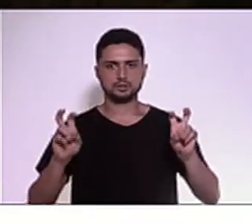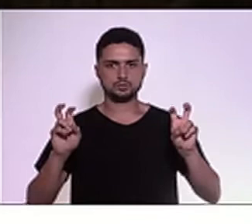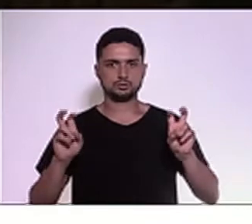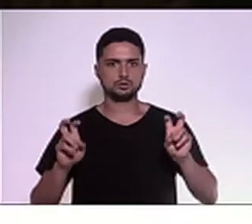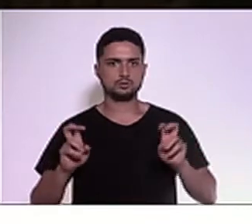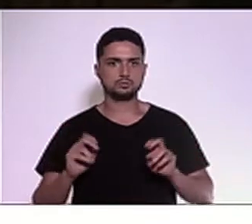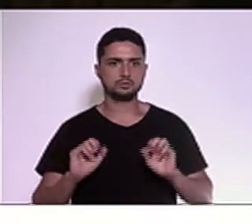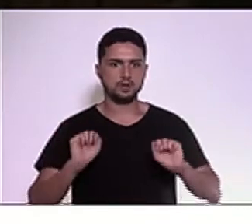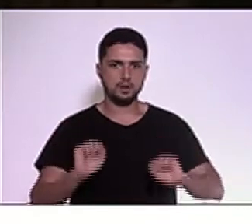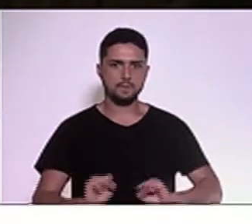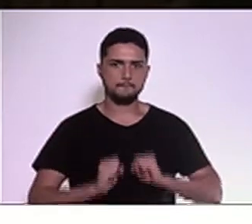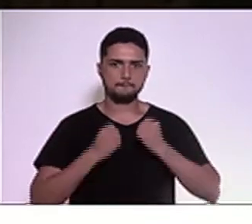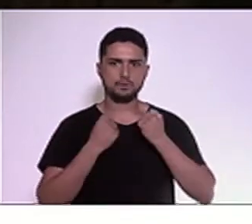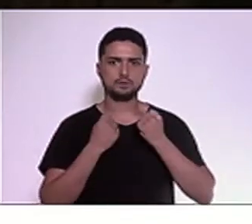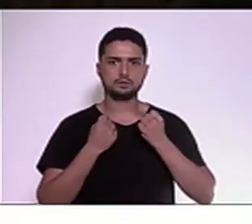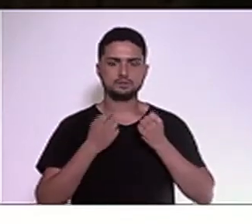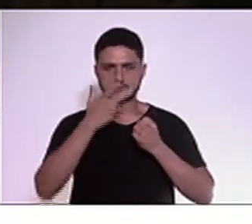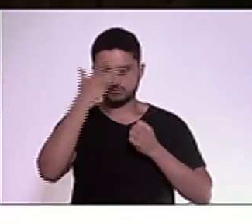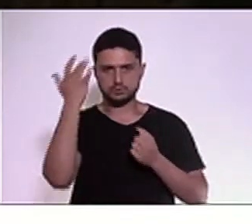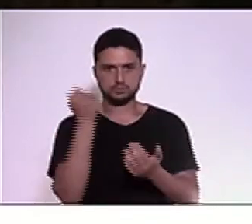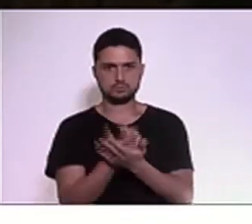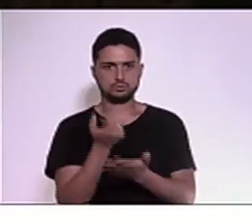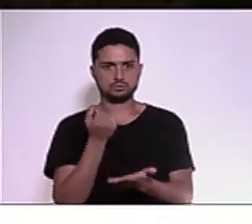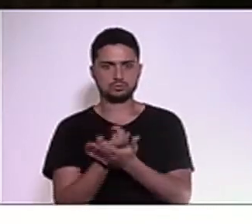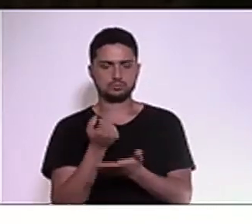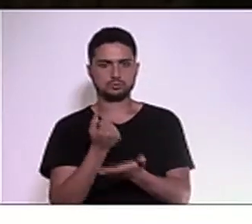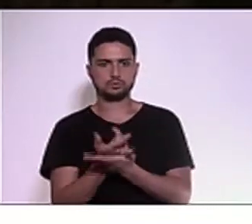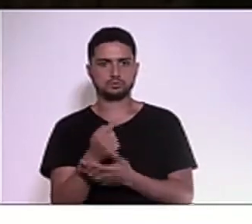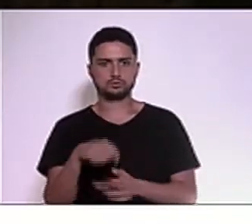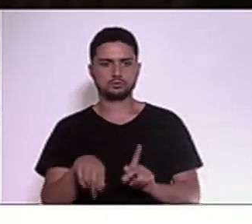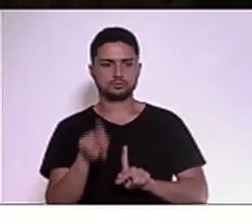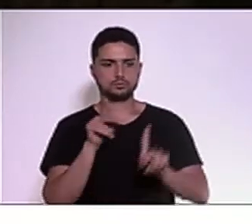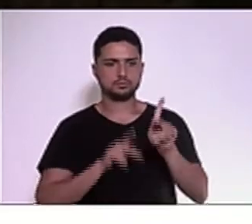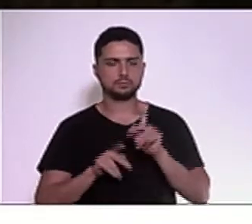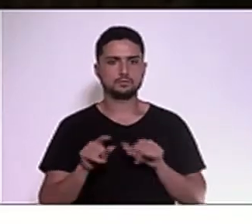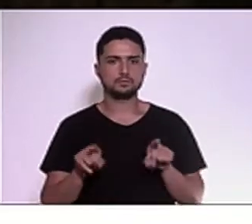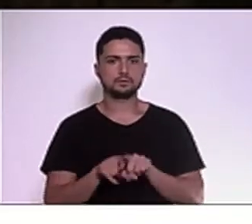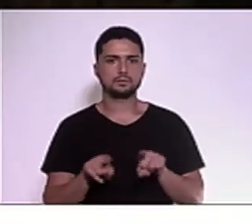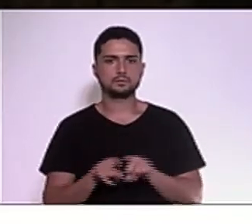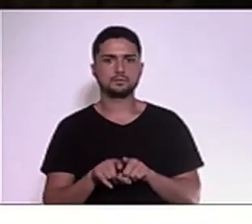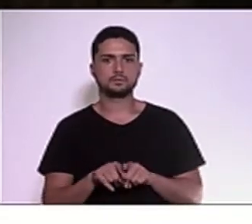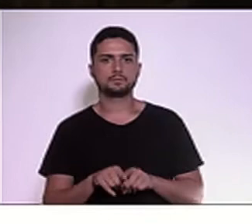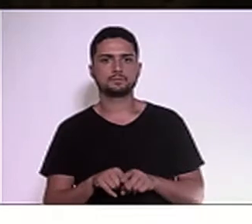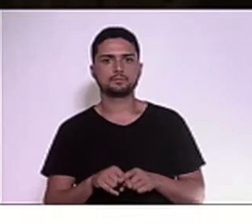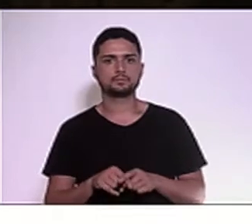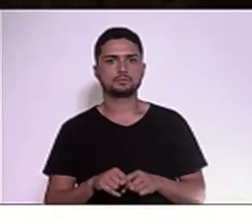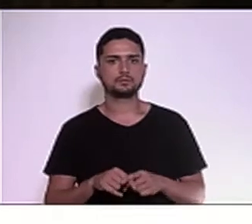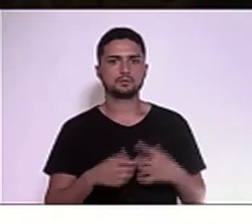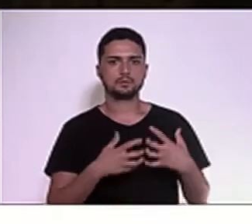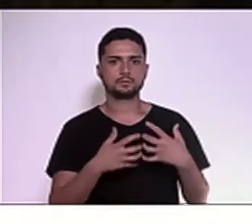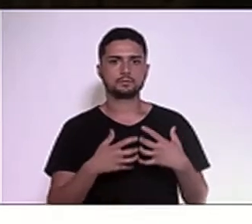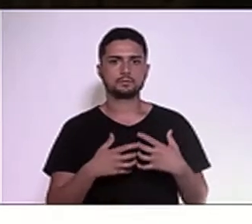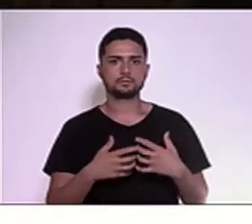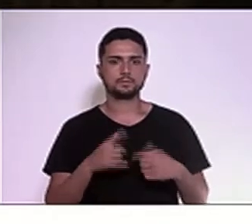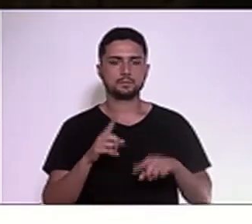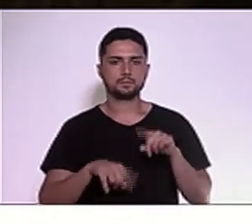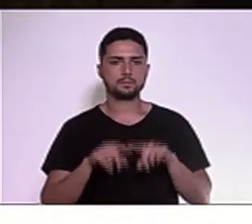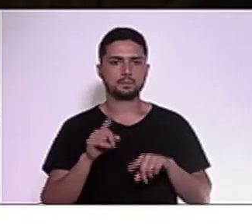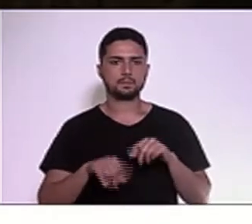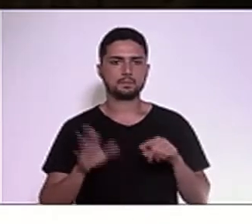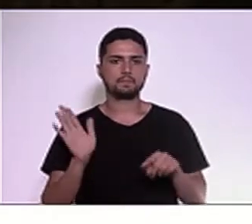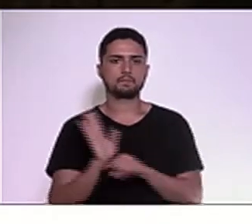à proteção e à defesa do consumidor e da consumidora, bem como para o reaparelhamento dos seus